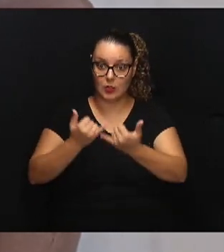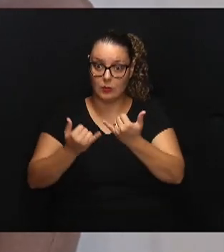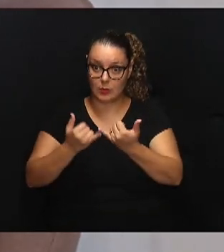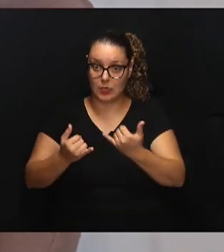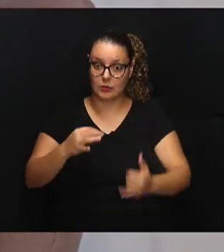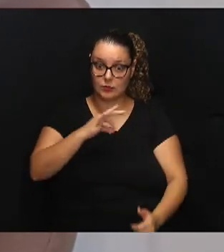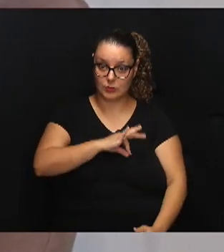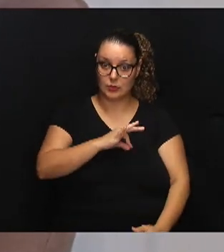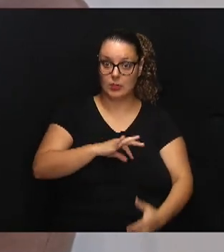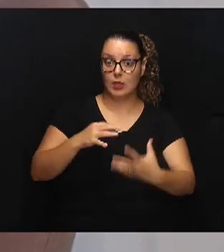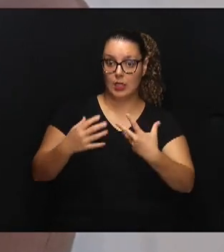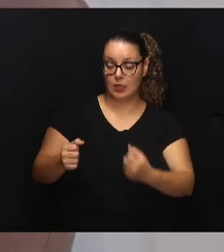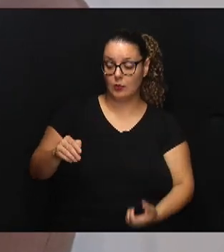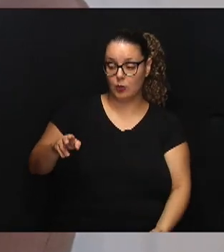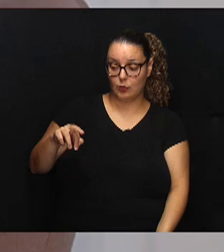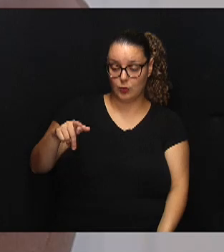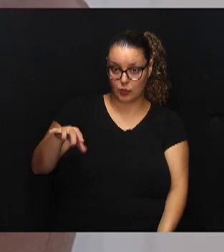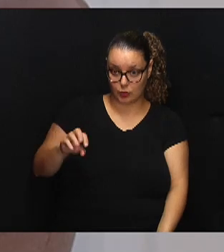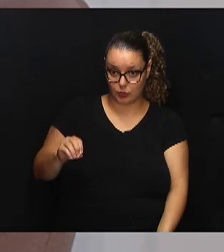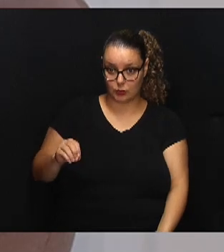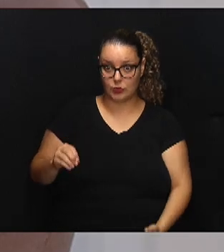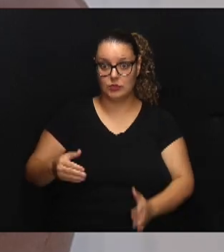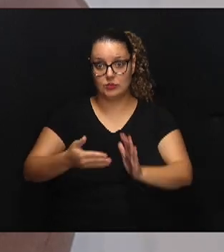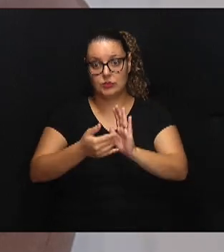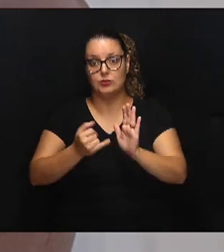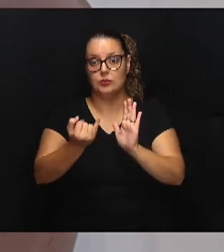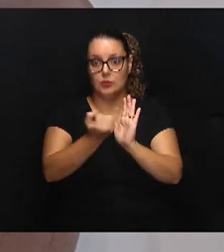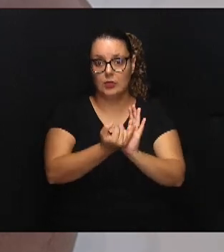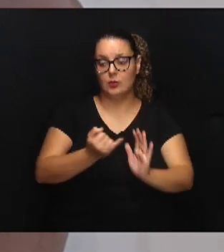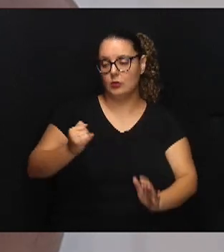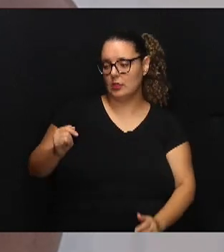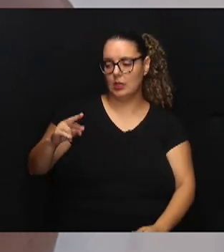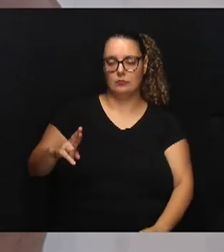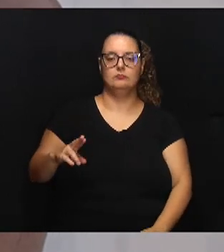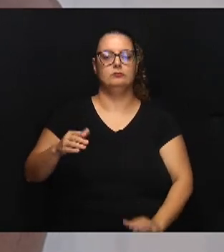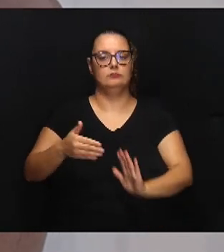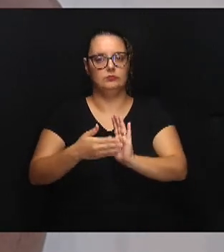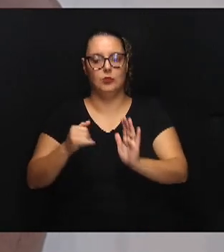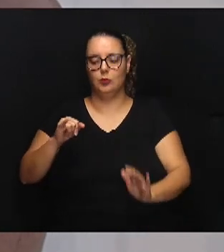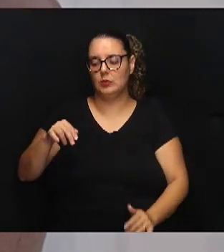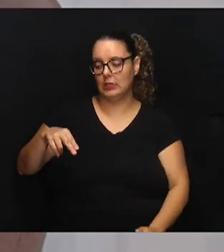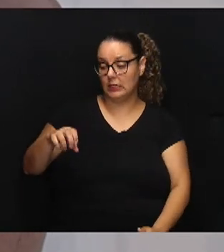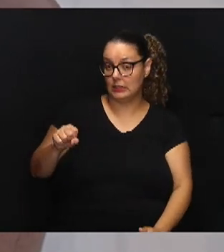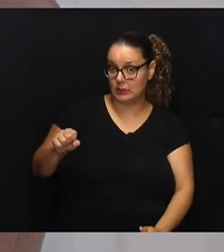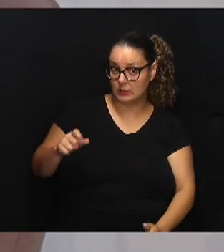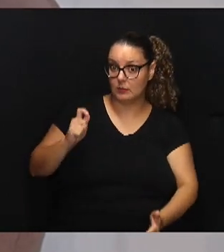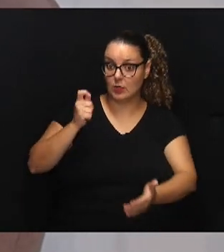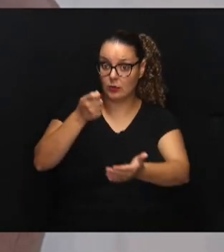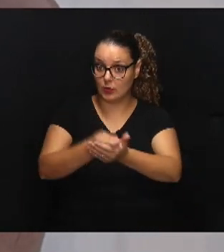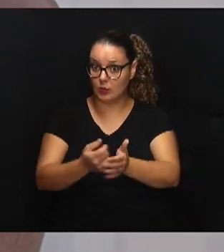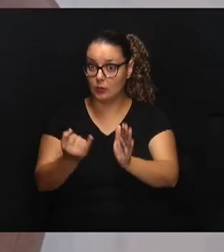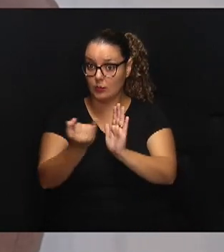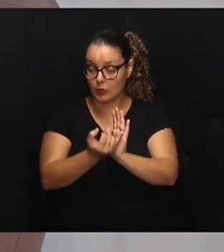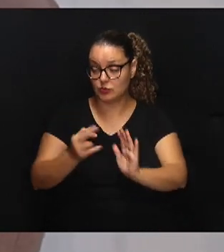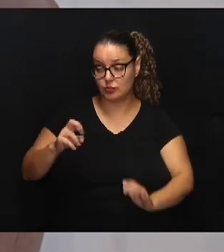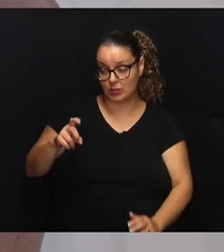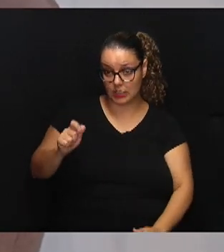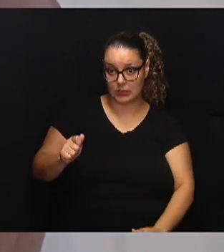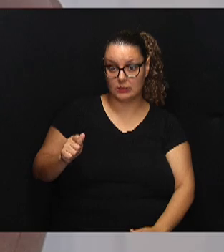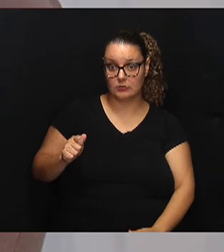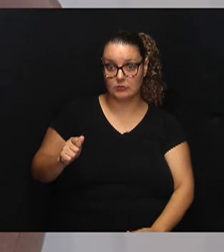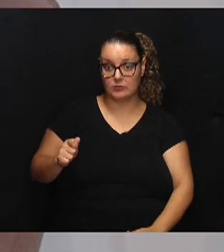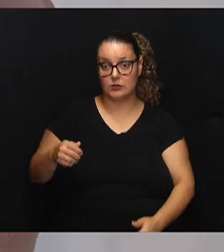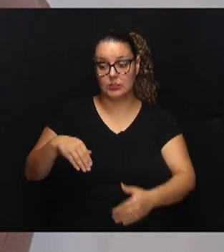salário, você recebe o salário bruto, você tira o imposto de renda, tira também o INSS, mas enfim, quando você paga o imposto de renda, ele já está